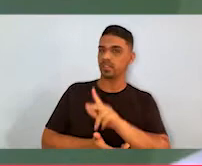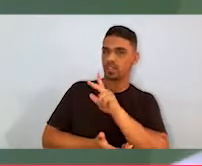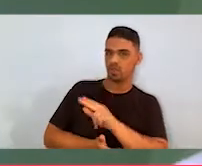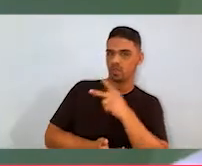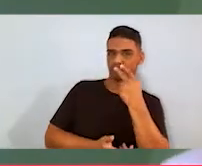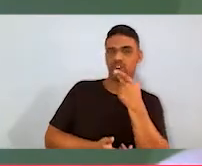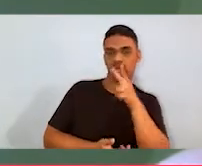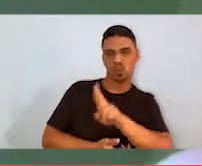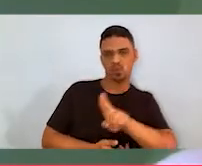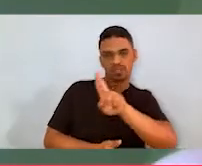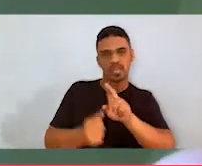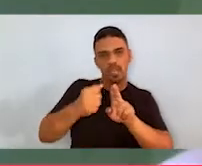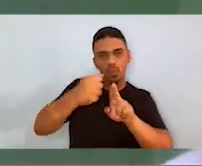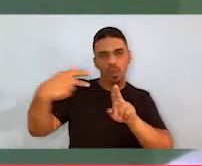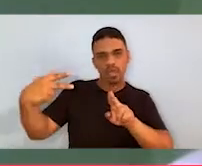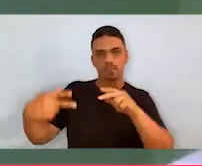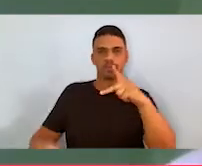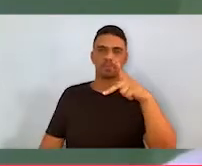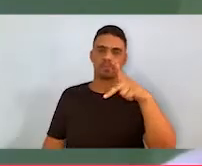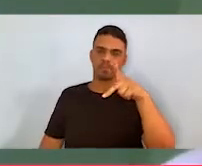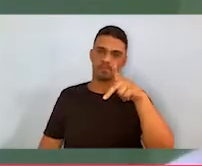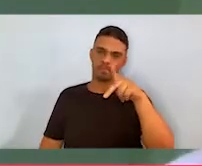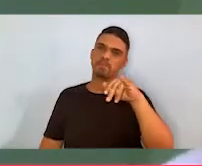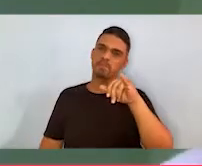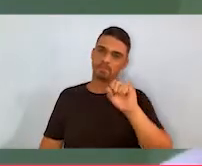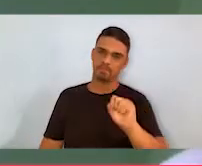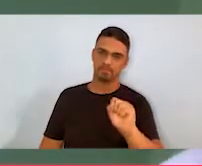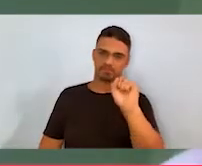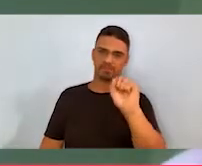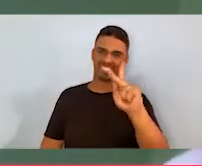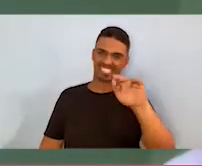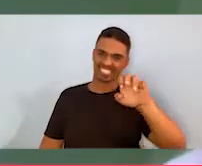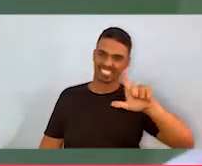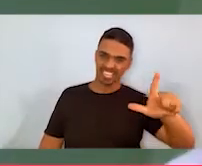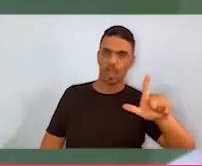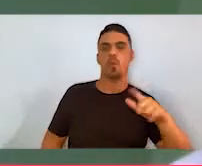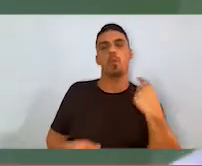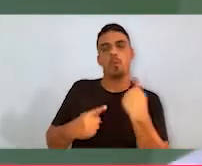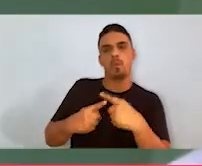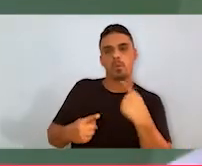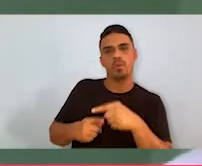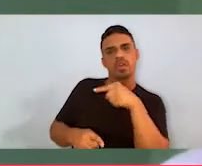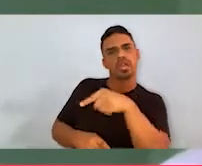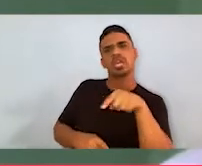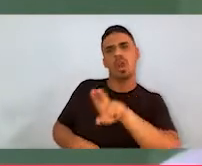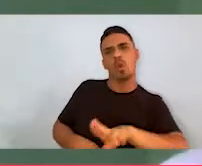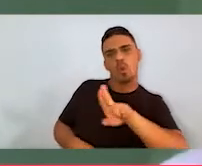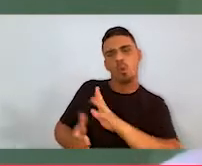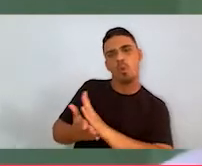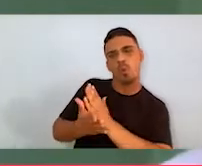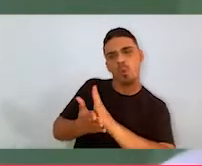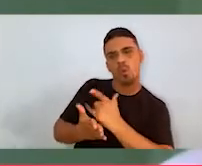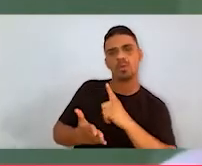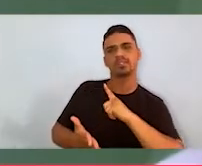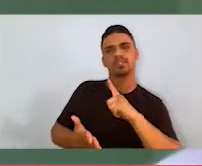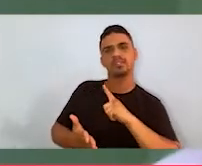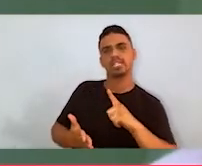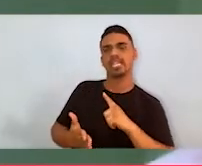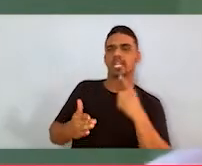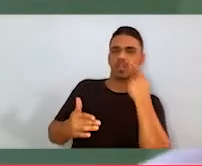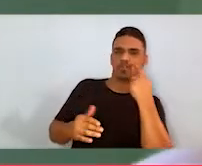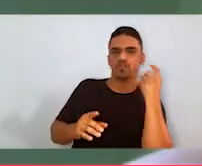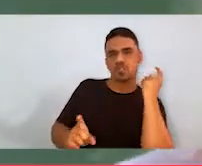o Piskel aqui justamente por ele ser simples. Tem algumas funcionalidades dele algumas coisas que eu não achei, ou que eu descobri que